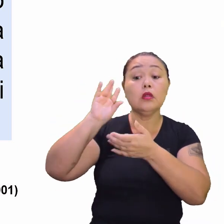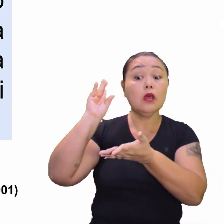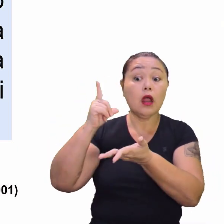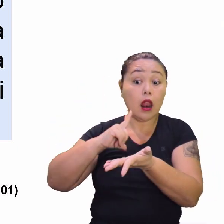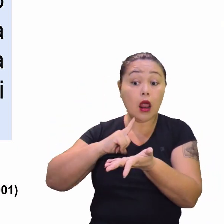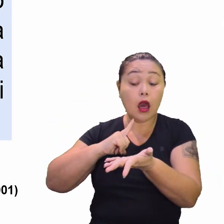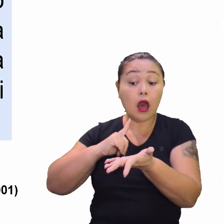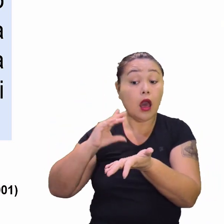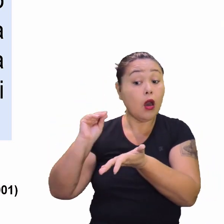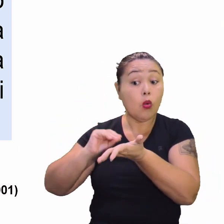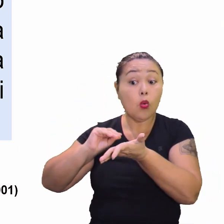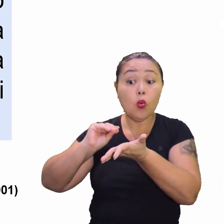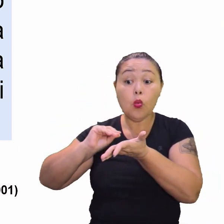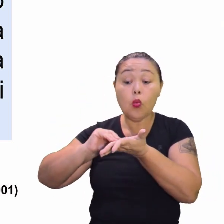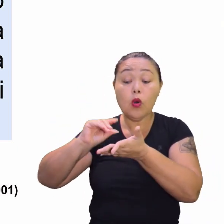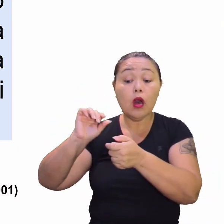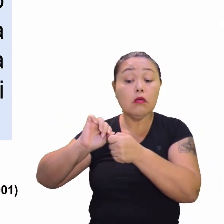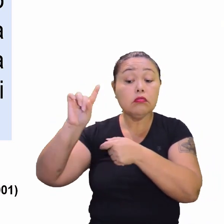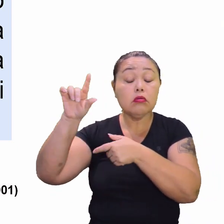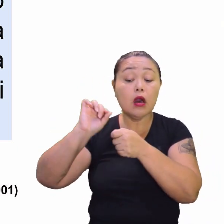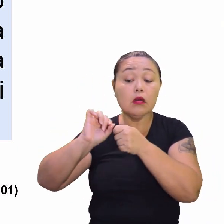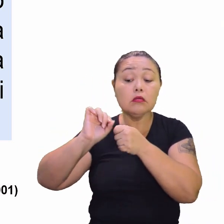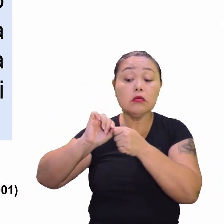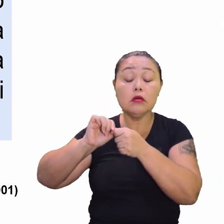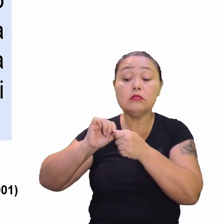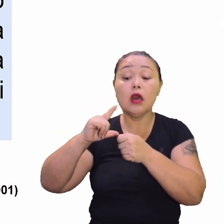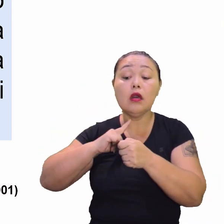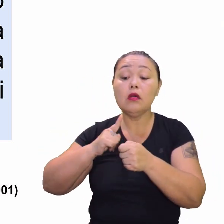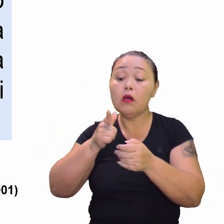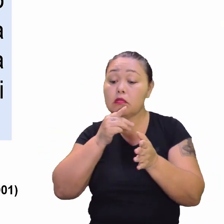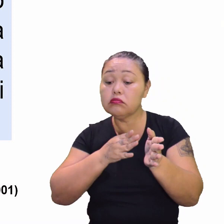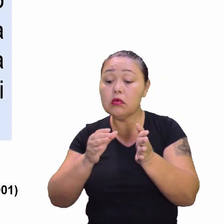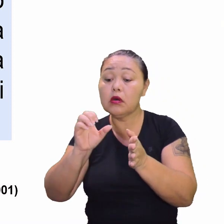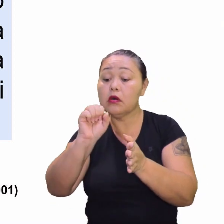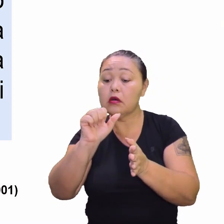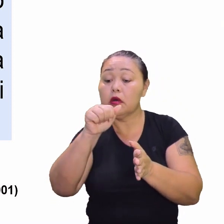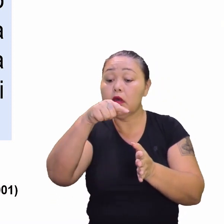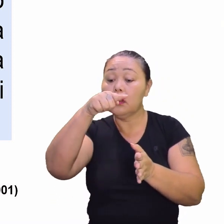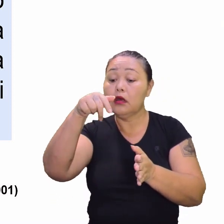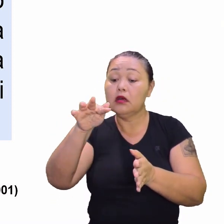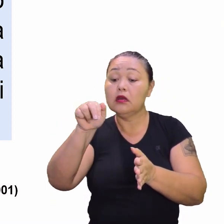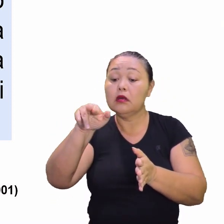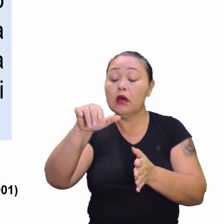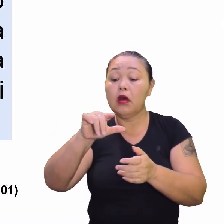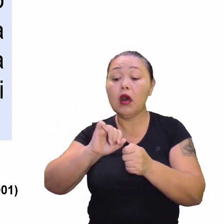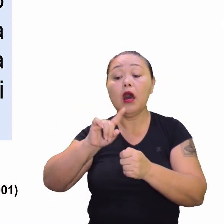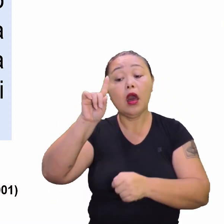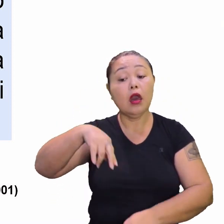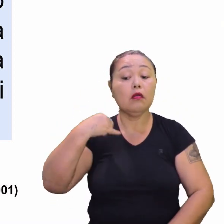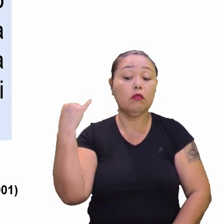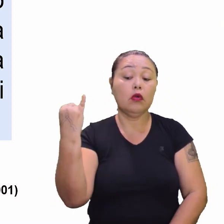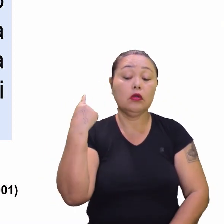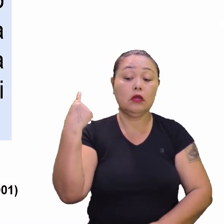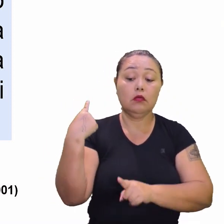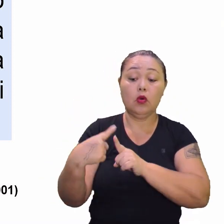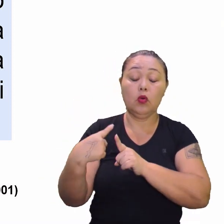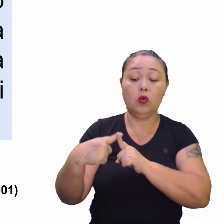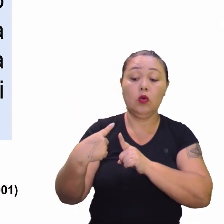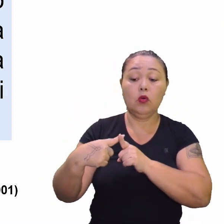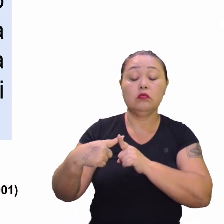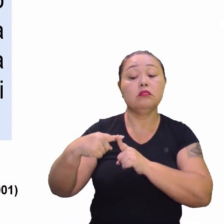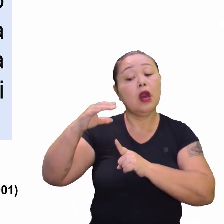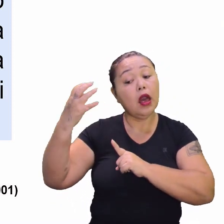carência nesse mesmo tipo de rio. Temos o maior rio, que é o São Francisco, que lá no Nordeste, e esse rio é muito importante porque é